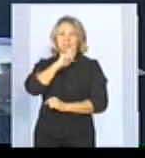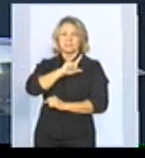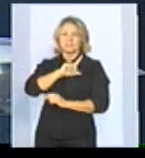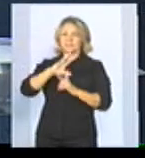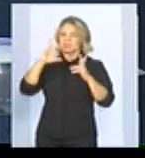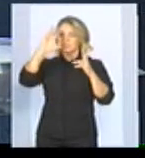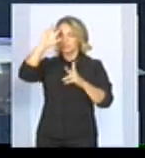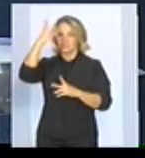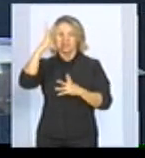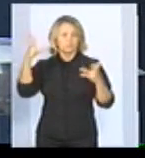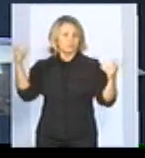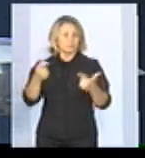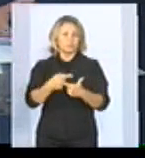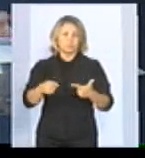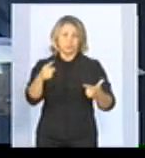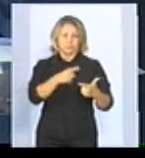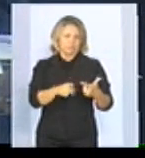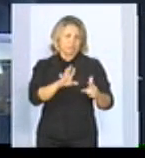valor